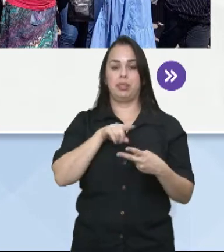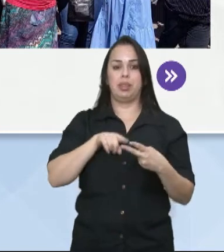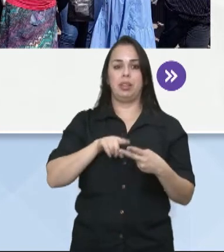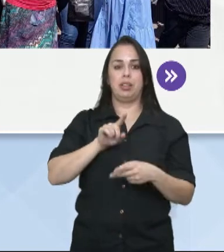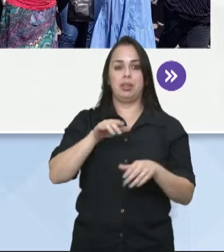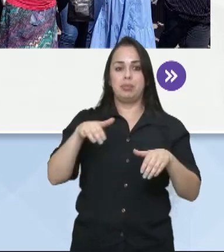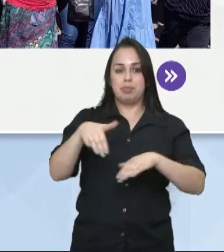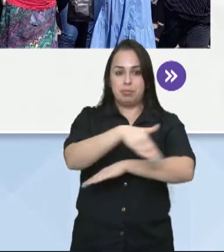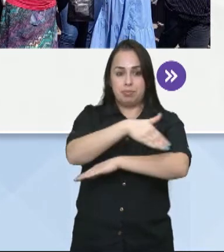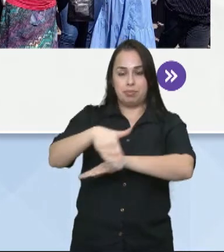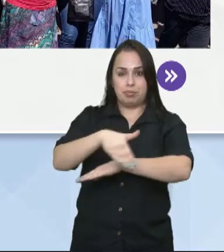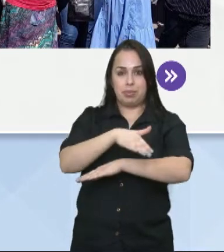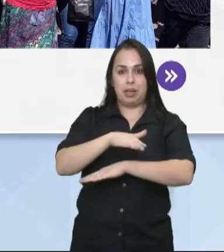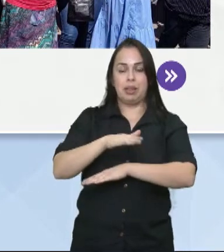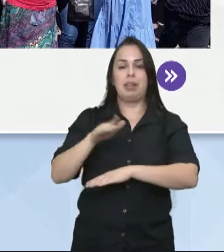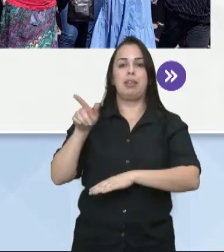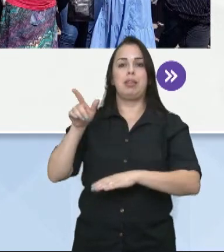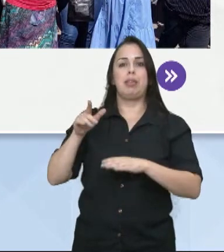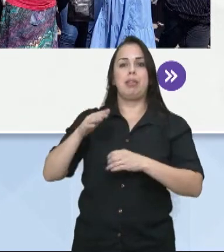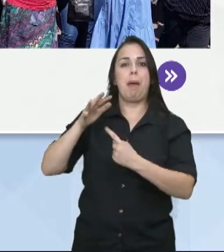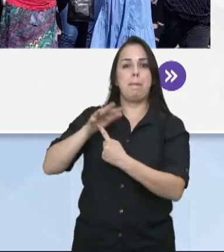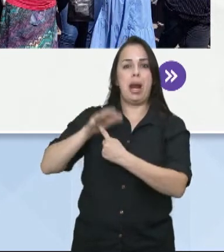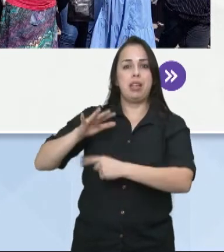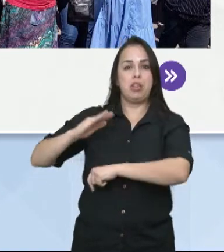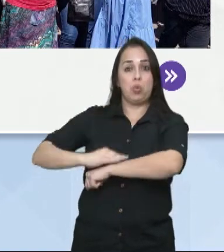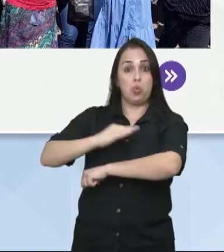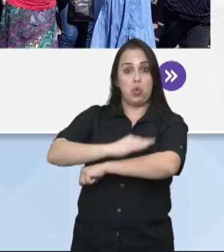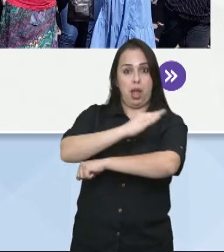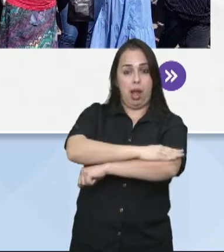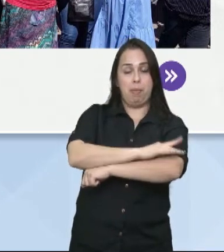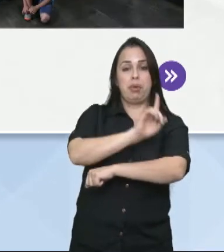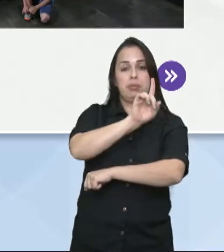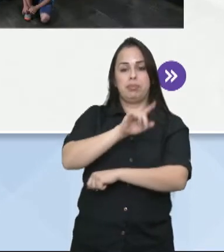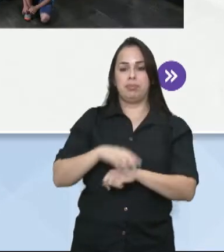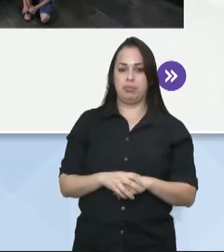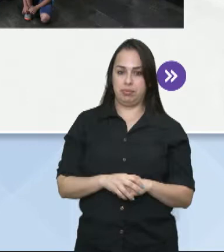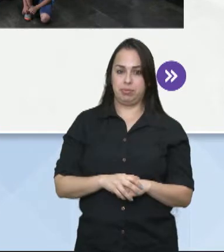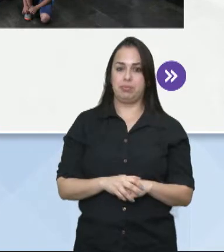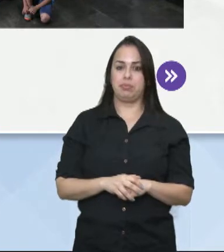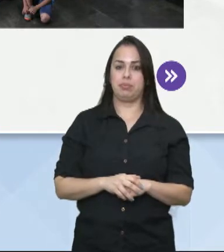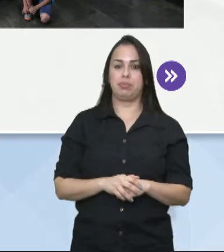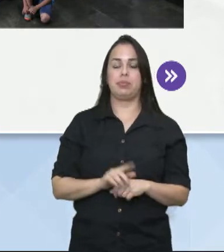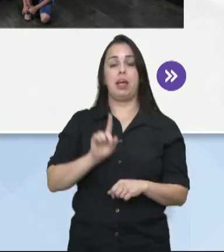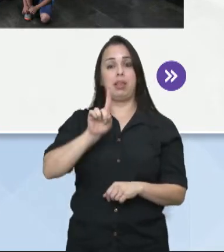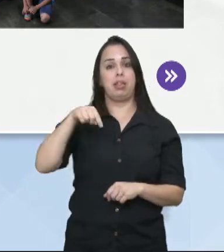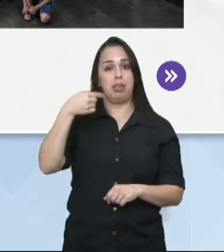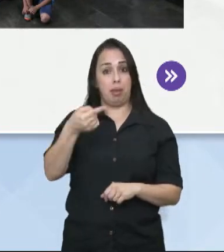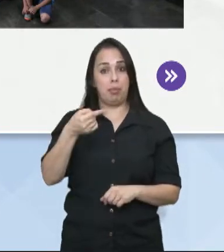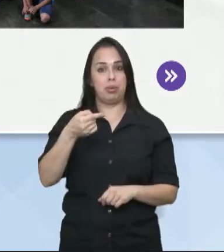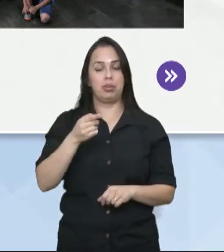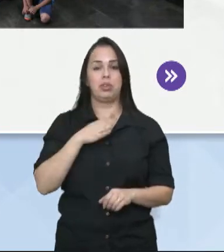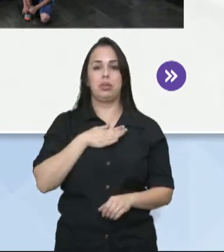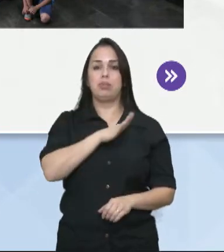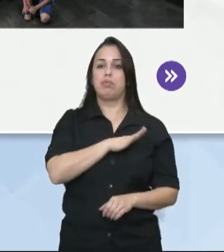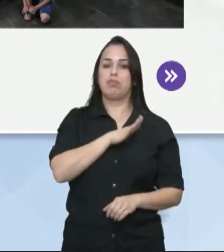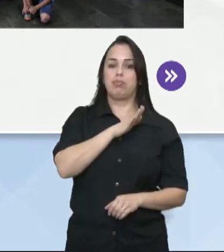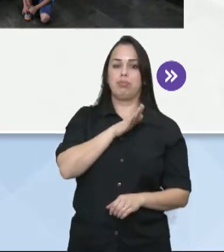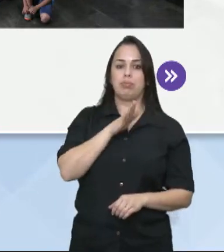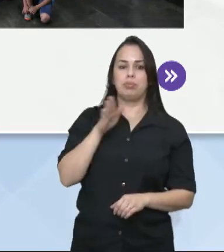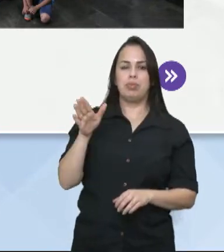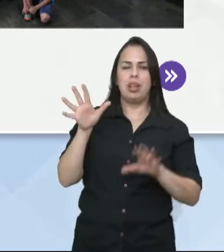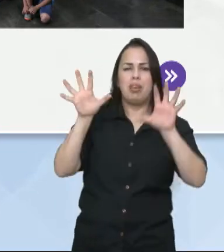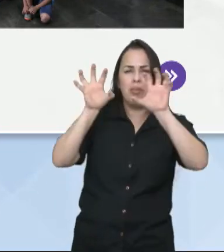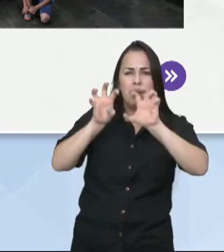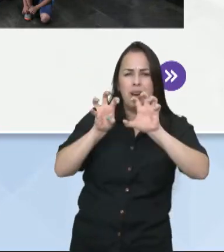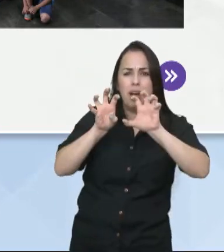Saímos aqui da Praça do Sapo. E, por favor, a próxima. Fomos para o projeto... Nossa, a foto está